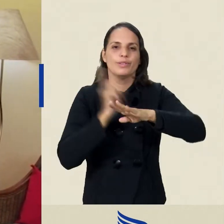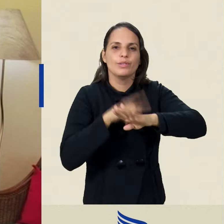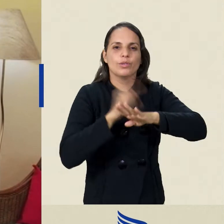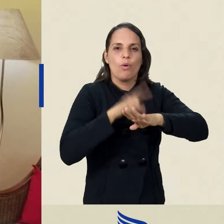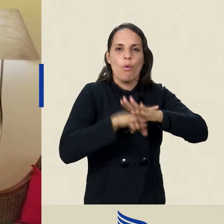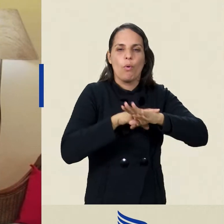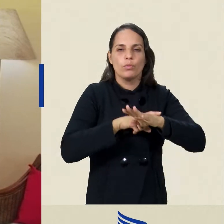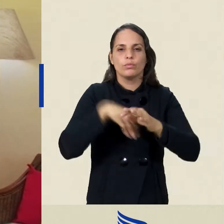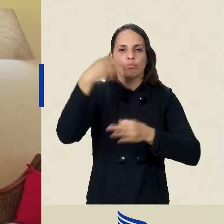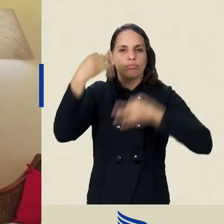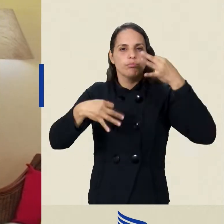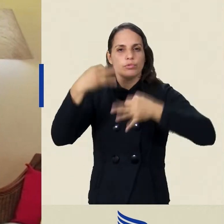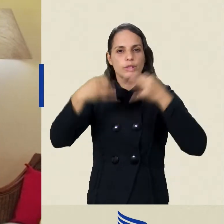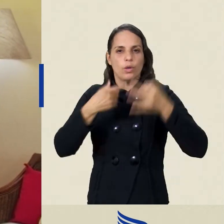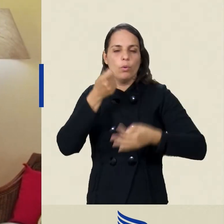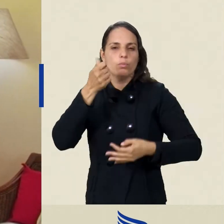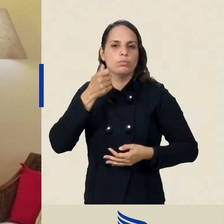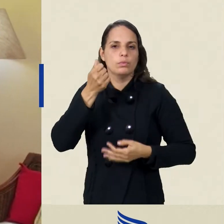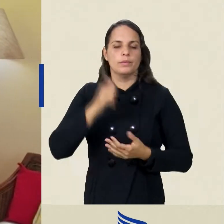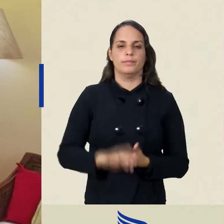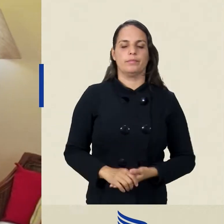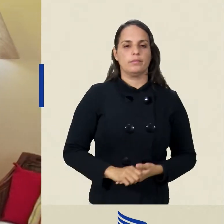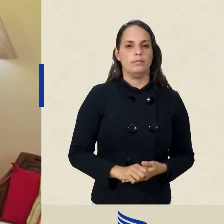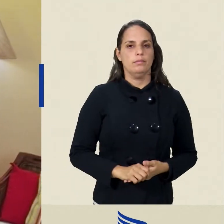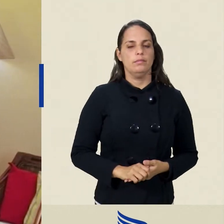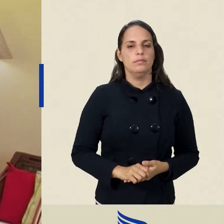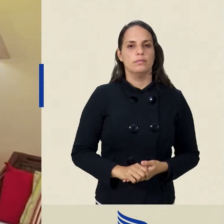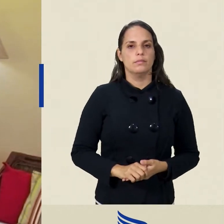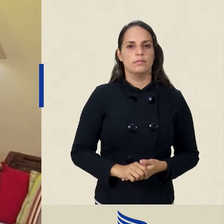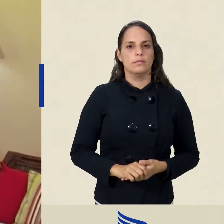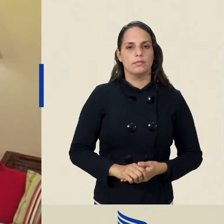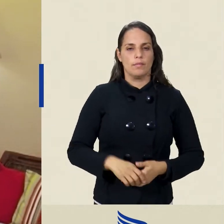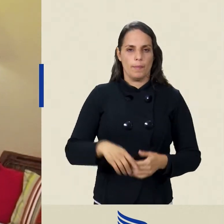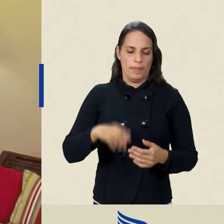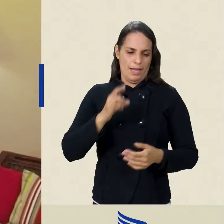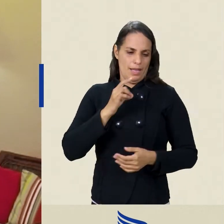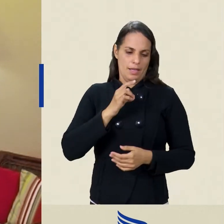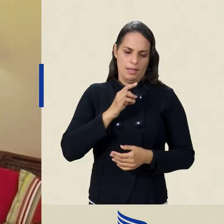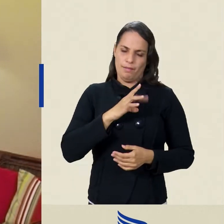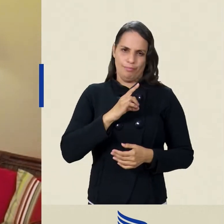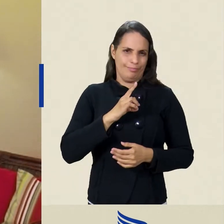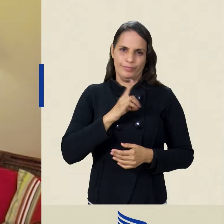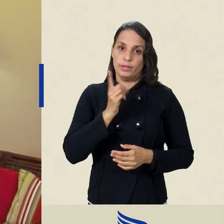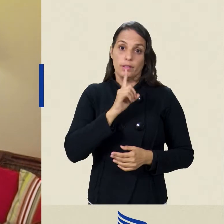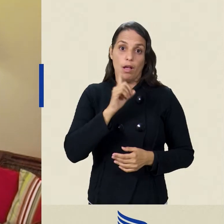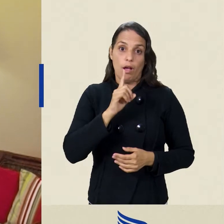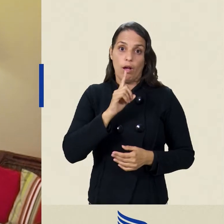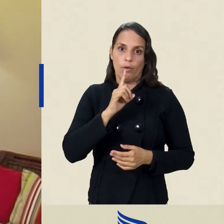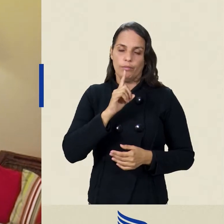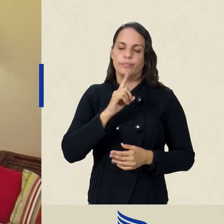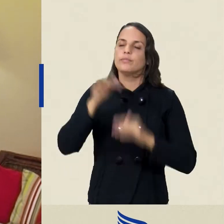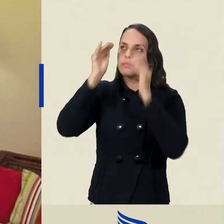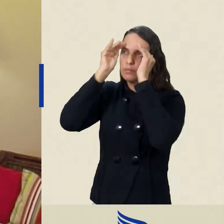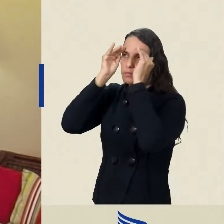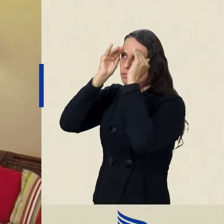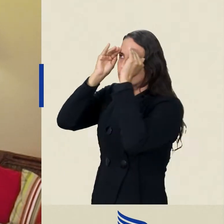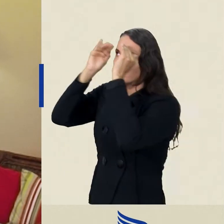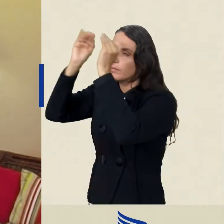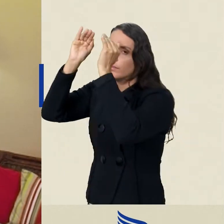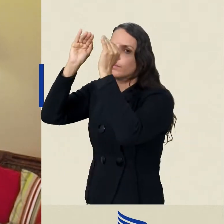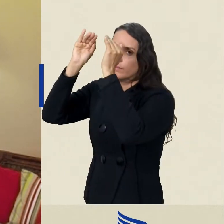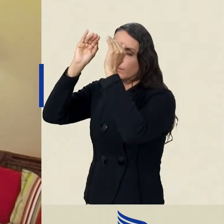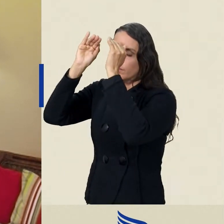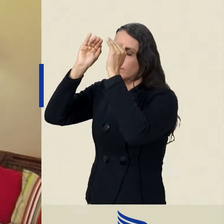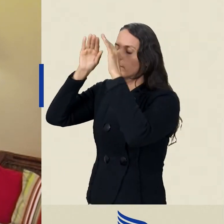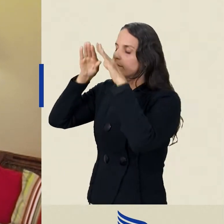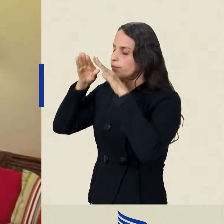Apocalipse capítulo 14, verso 7. Temer não significa sentir medo de Deus, mas